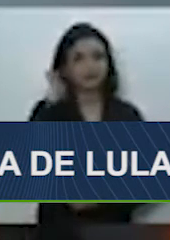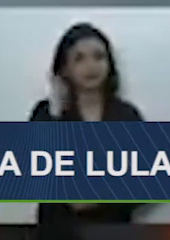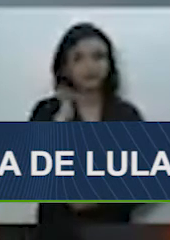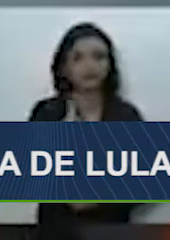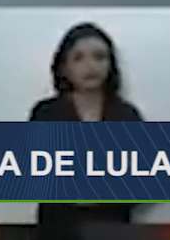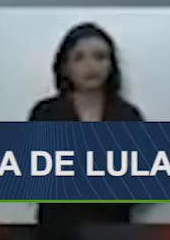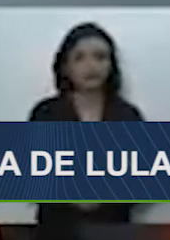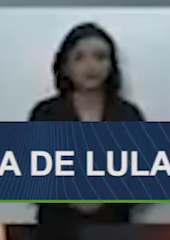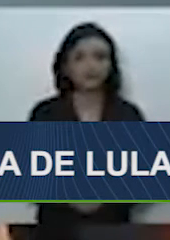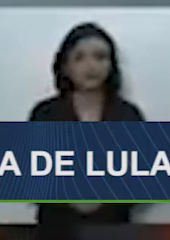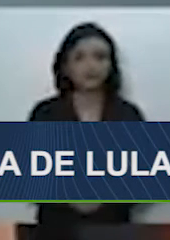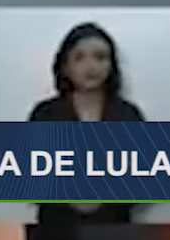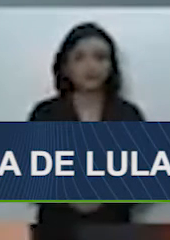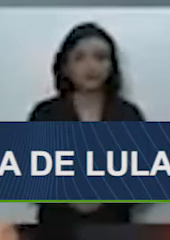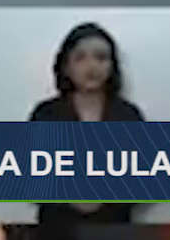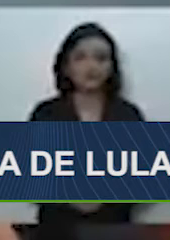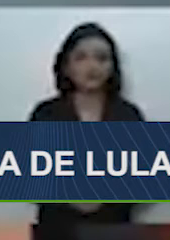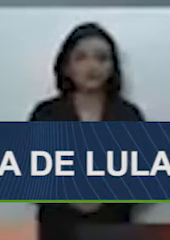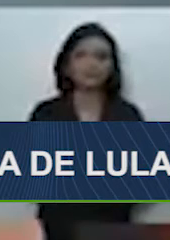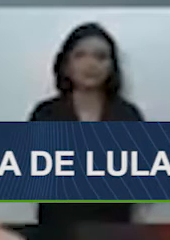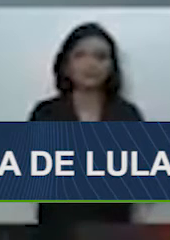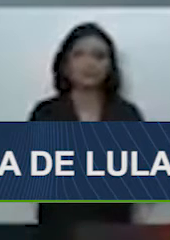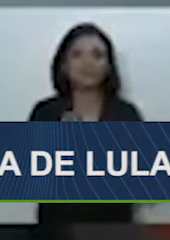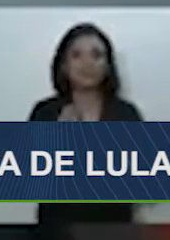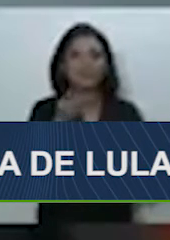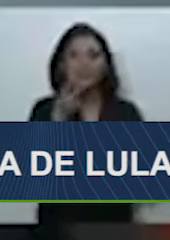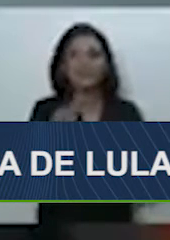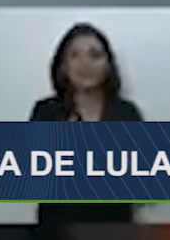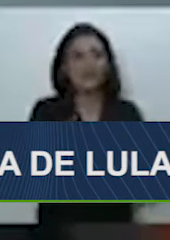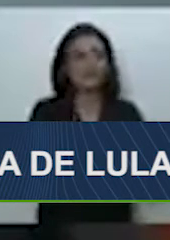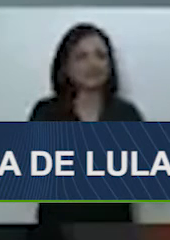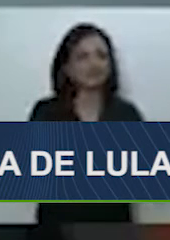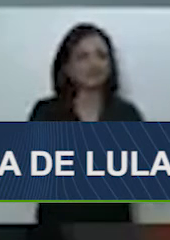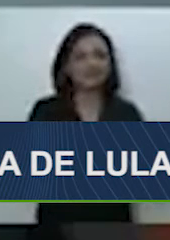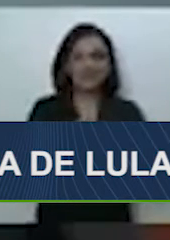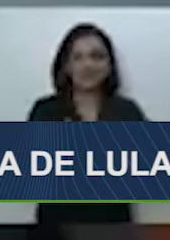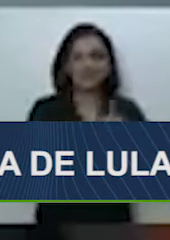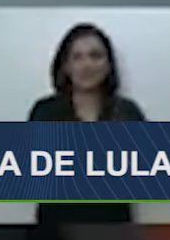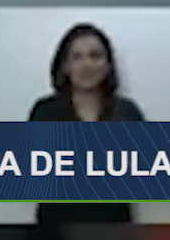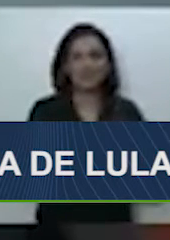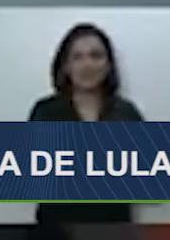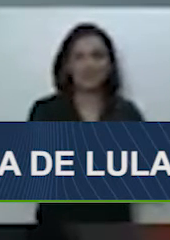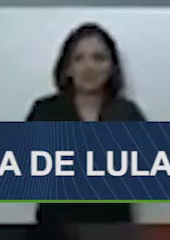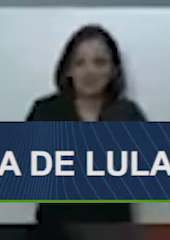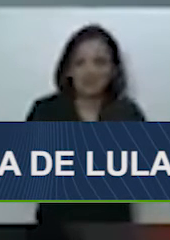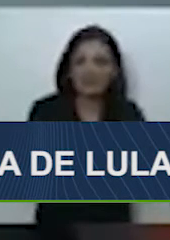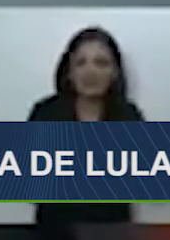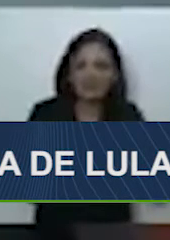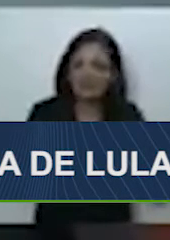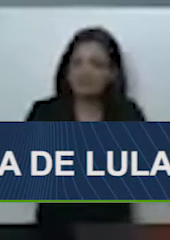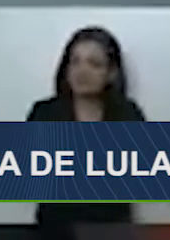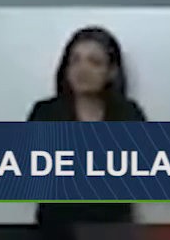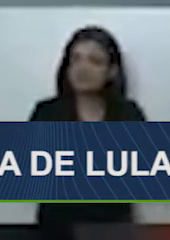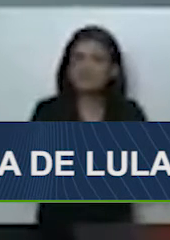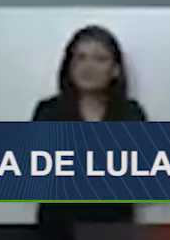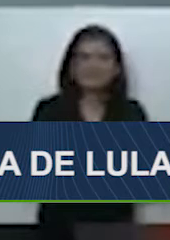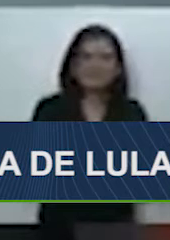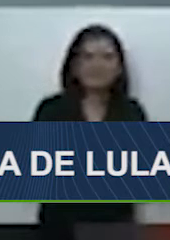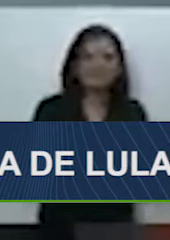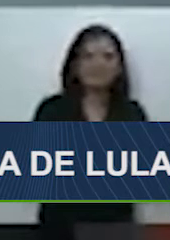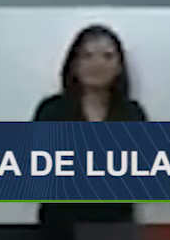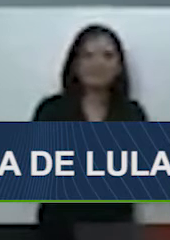reconhecer o brilhante trabalho da defesa. Sem dúvida nenhuma, nós vimos